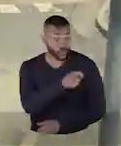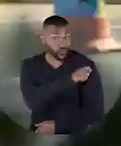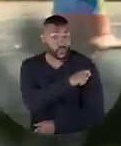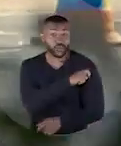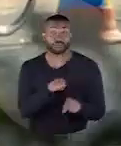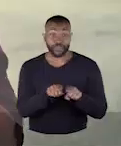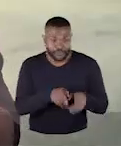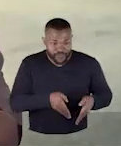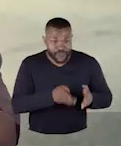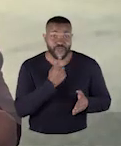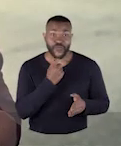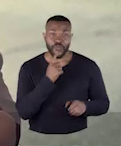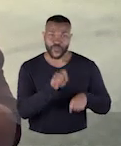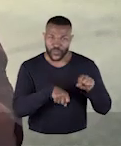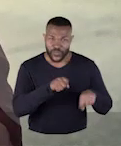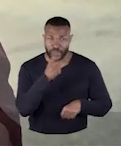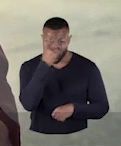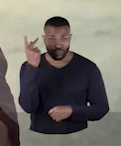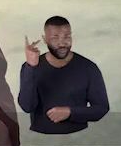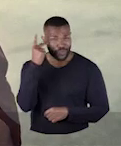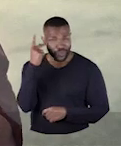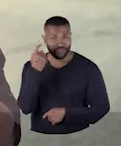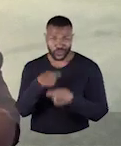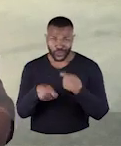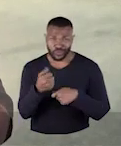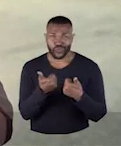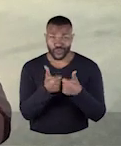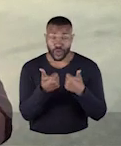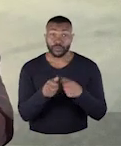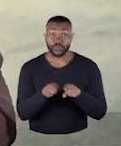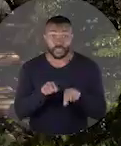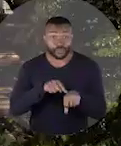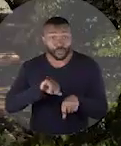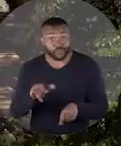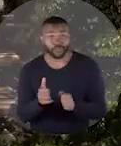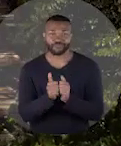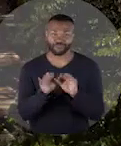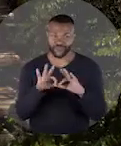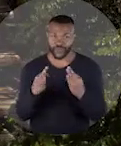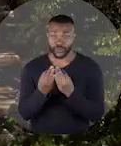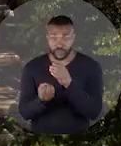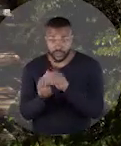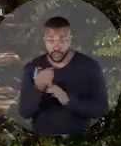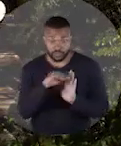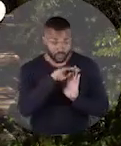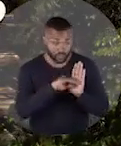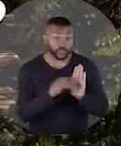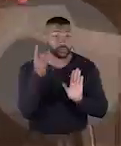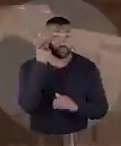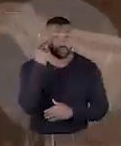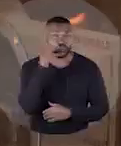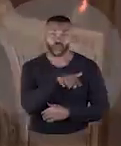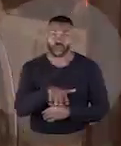e as ciclovias. O paulistano economizou com a passagem e ganhou tempo com a sua família. Vou criar o programa São Paulo para